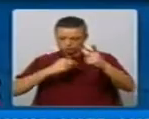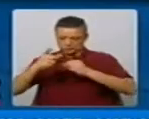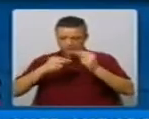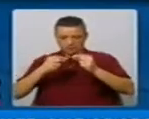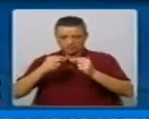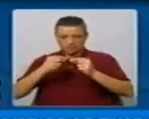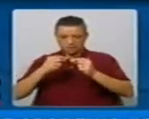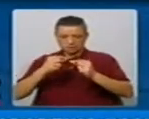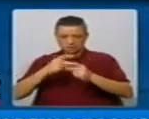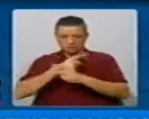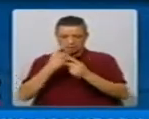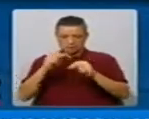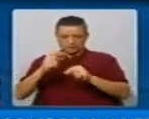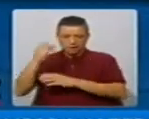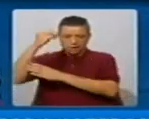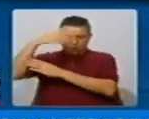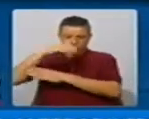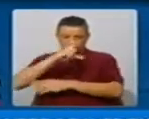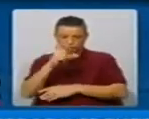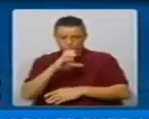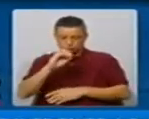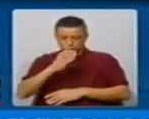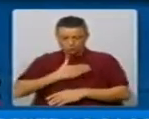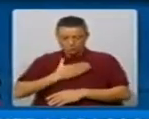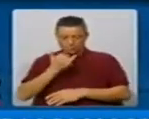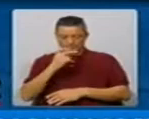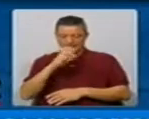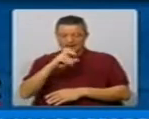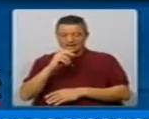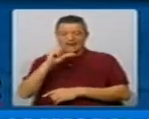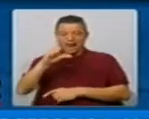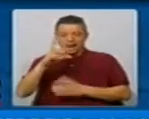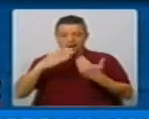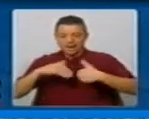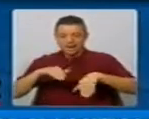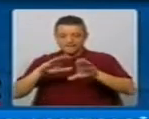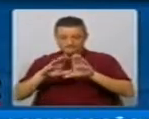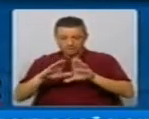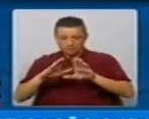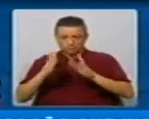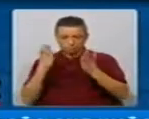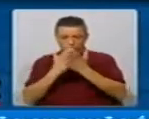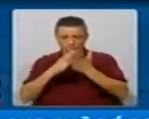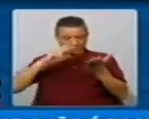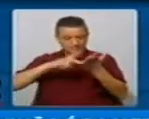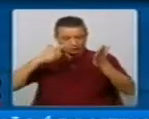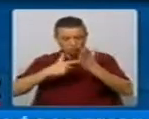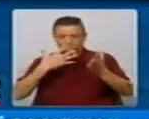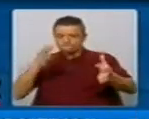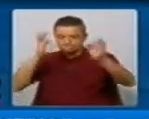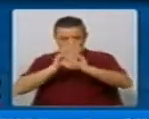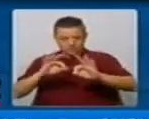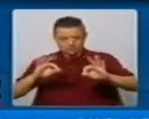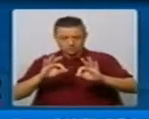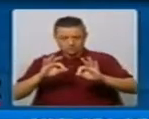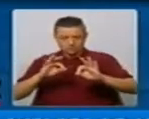tipo de luz zodiacal, tem que ser tido em conta. Portanto, não deixa de ser um estudo notável, não só pela proeza tecnológica, mas também porque